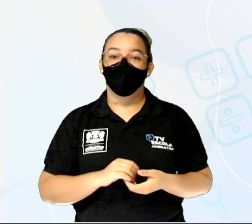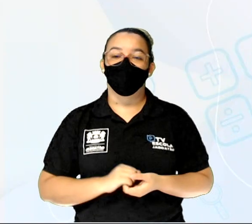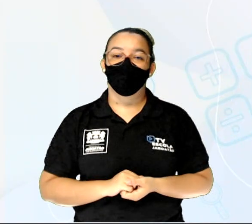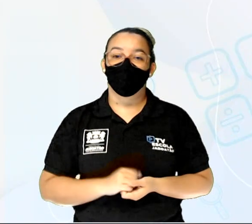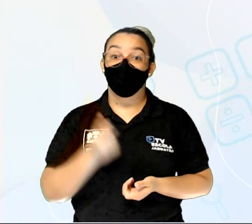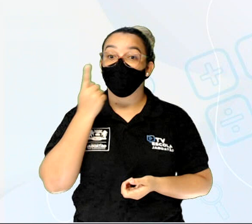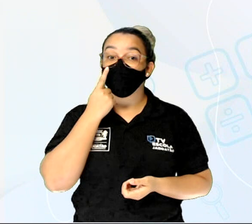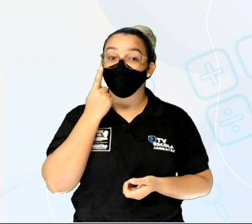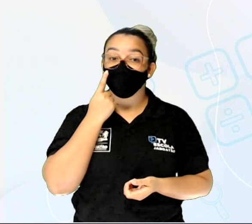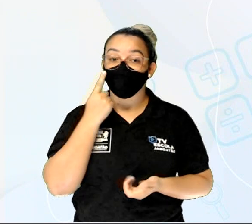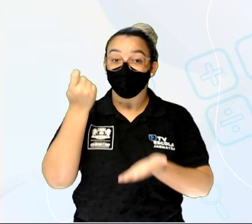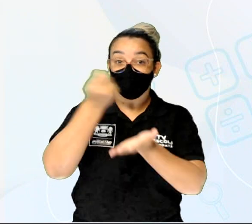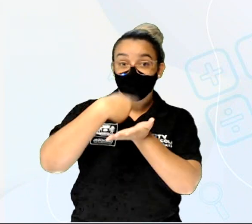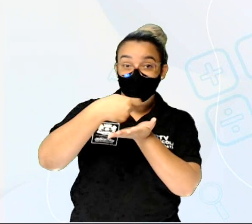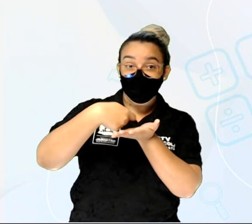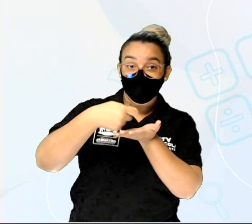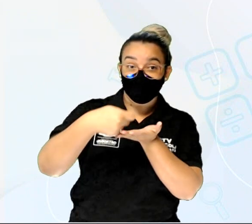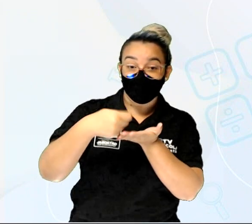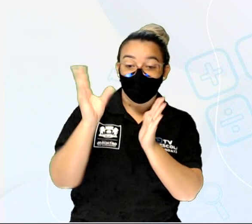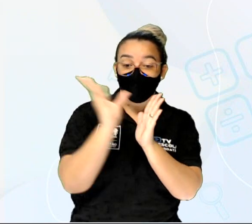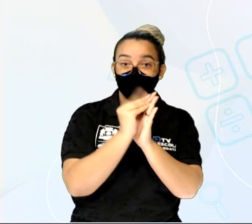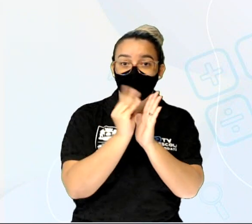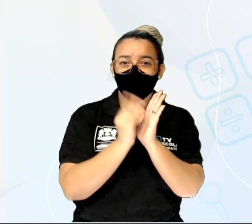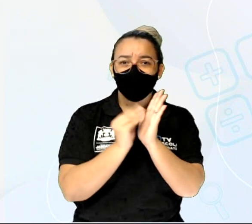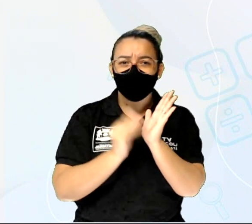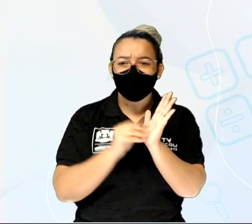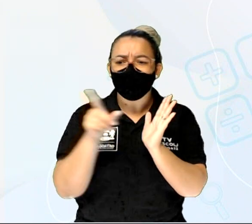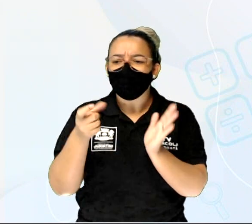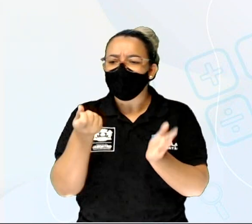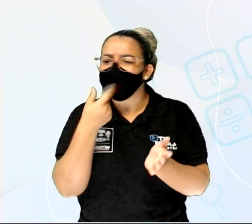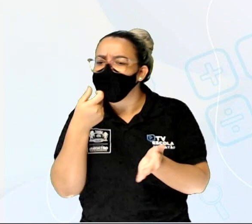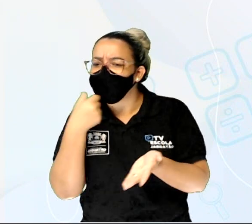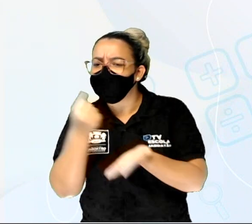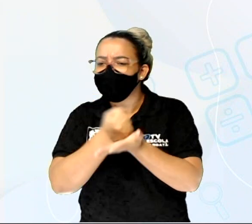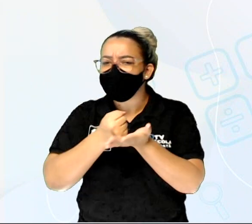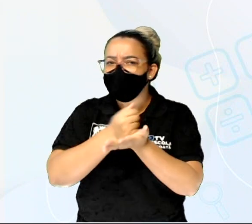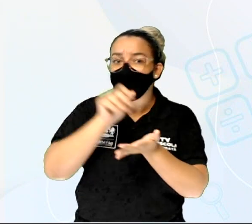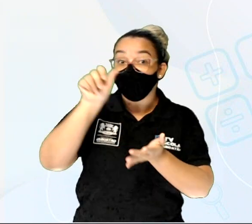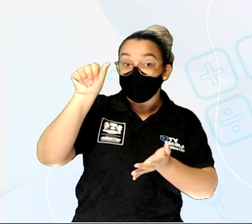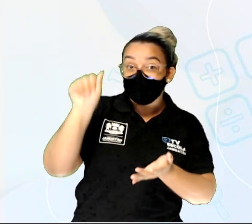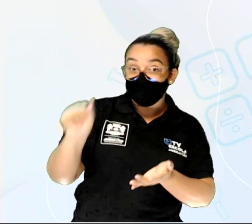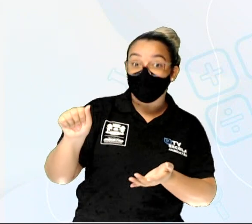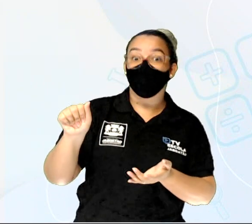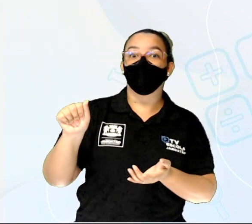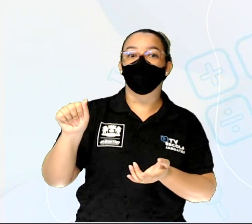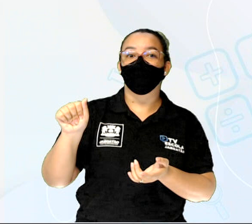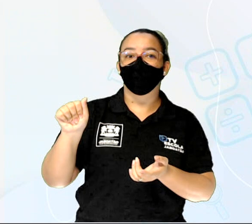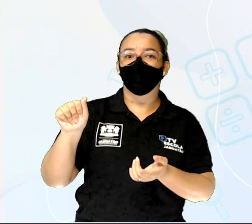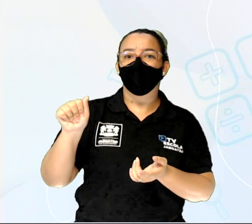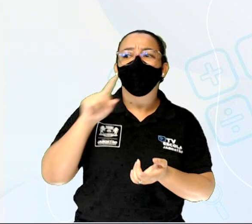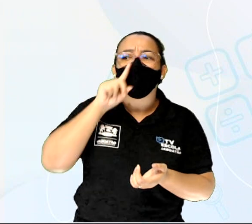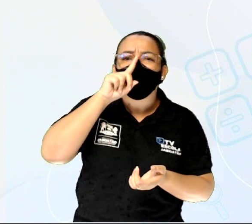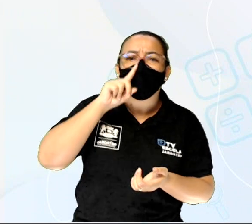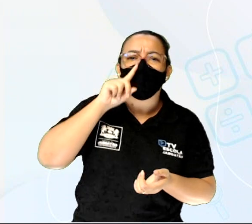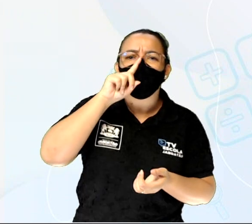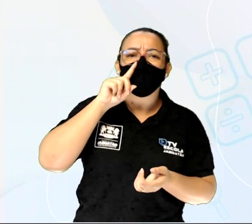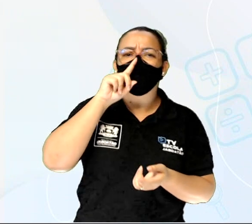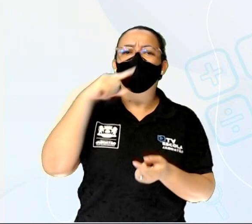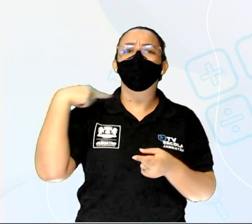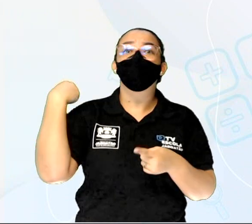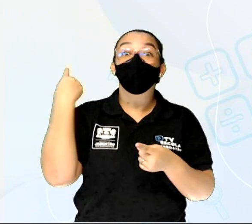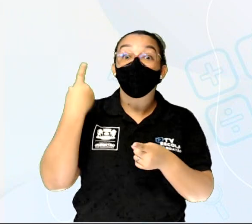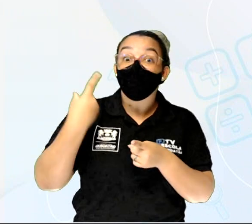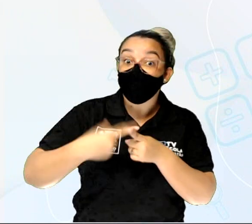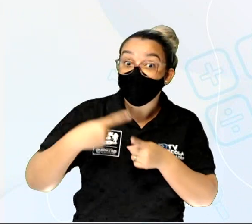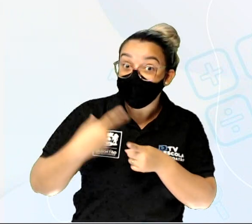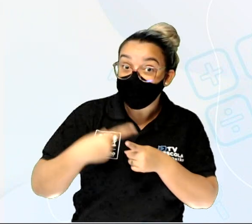tela. Escreva em seu caderno os riscos de se tomar antibióticos sem a devida prescrição médica e